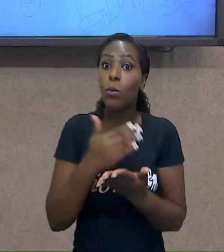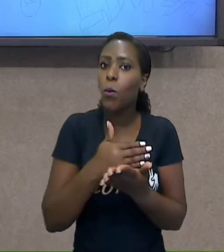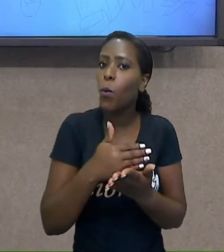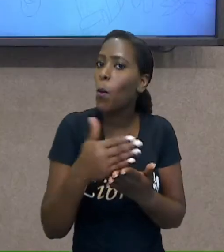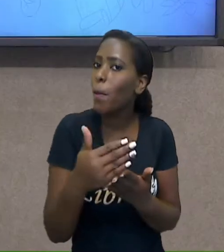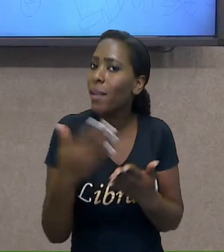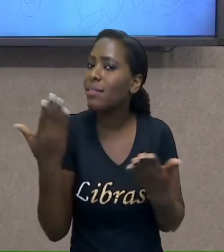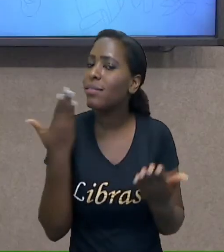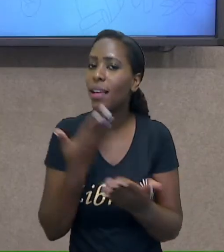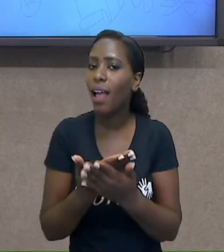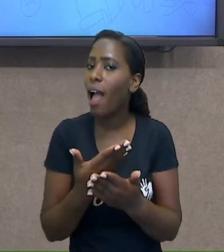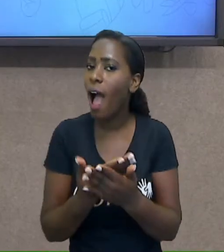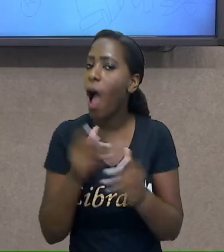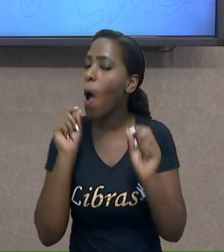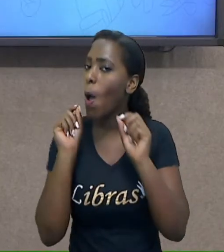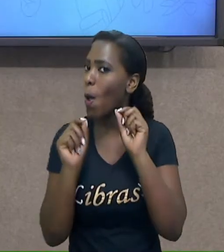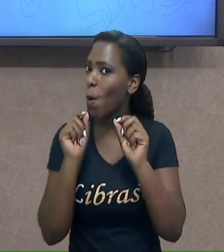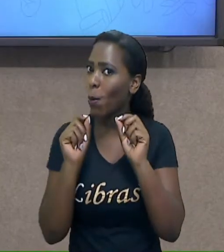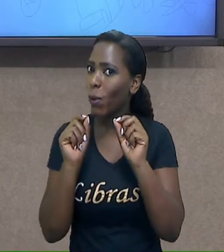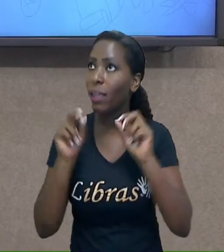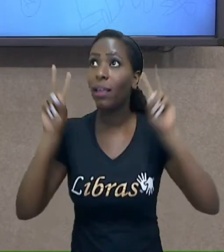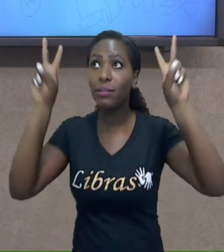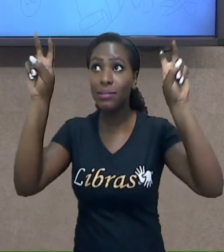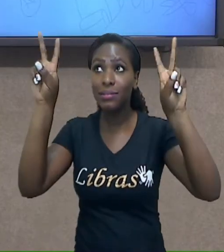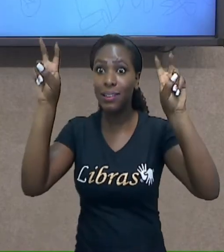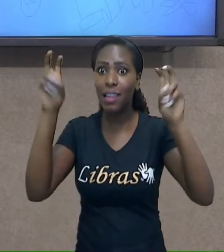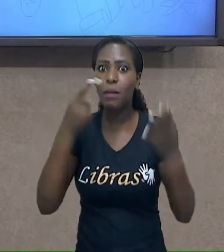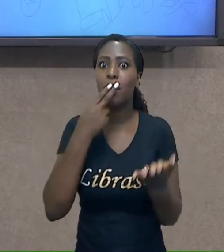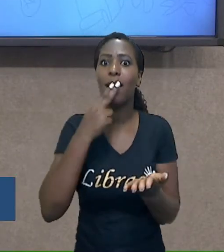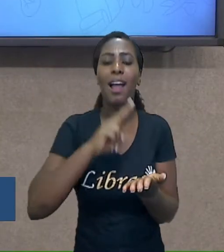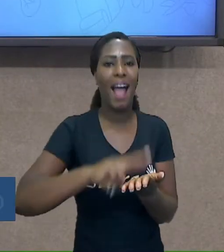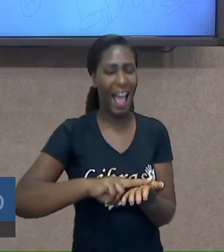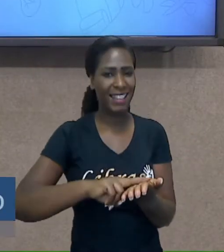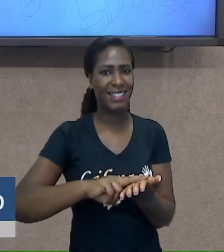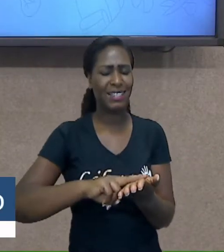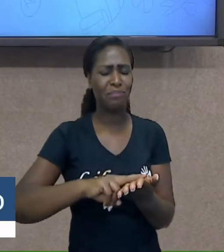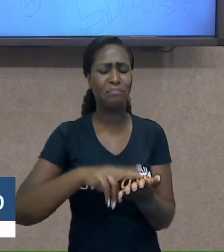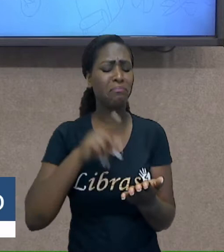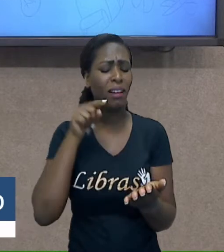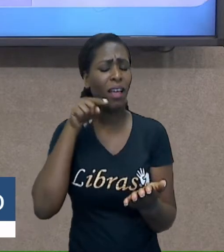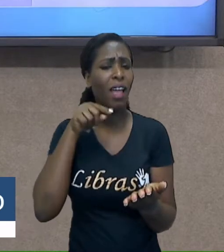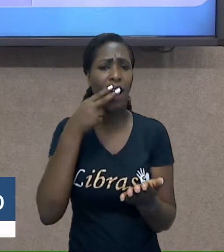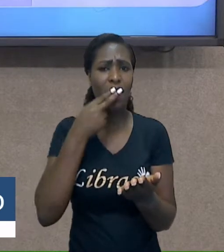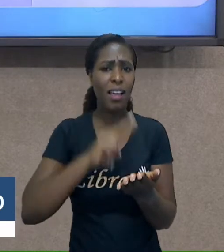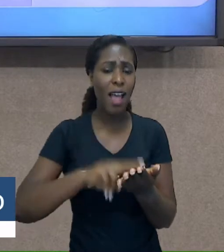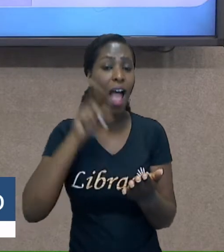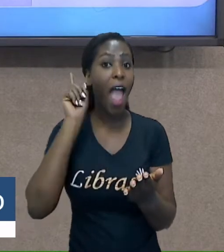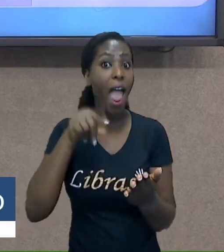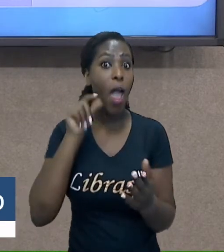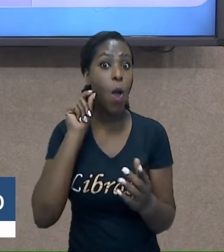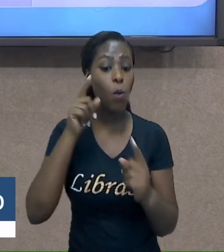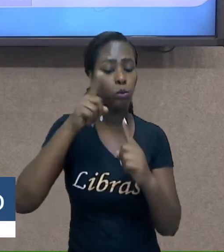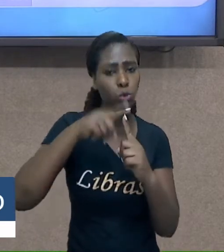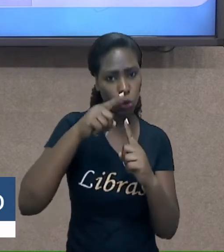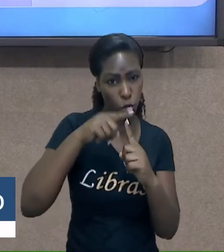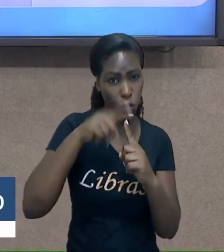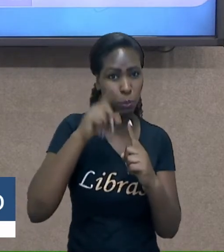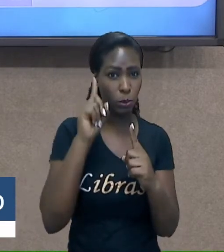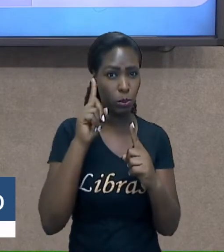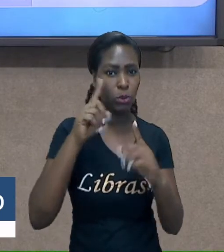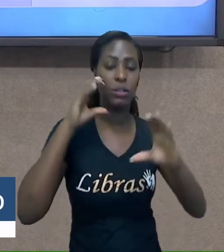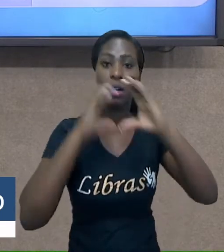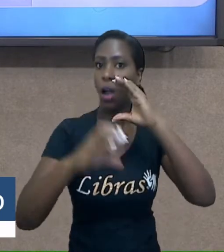a carta é um meio de comunicação. Isso. E as cartas de reclamação e